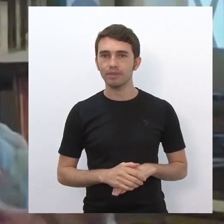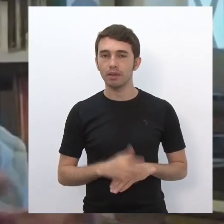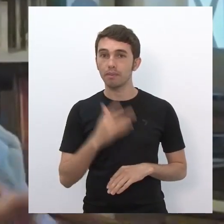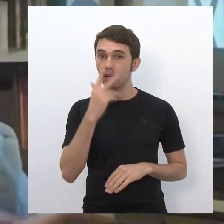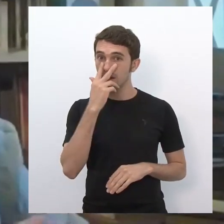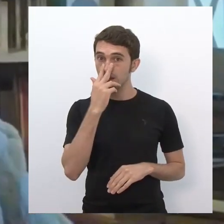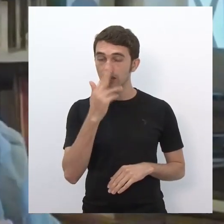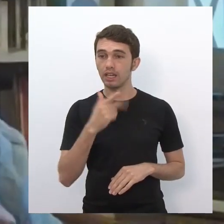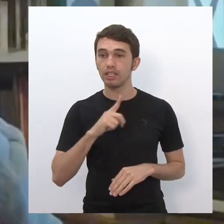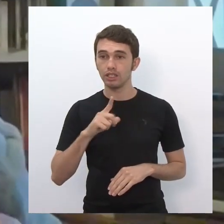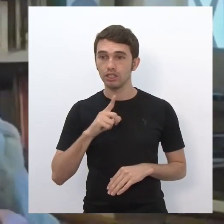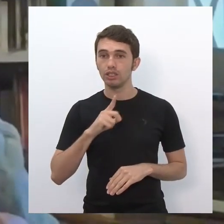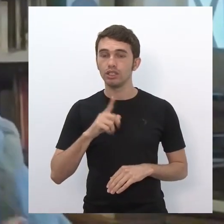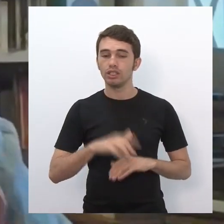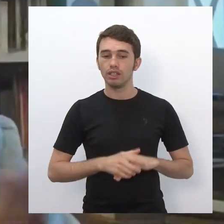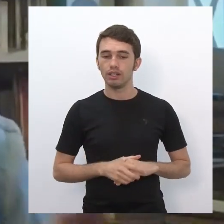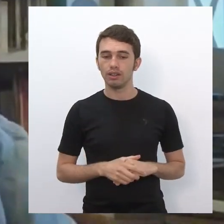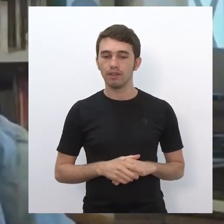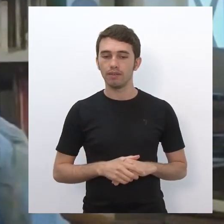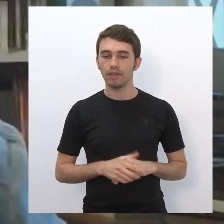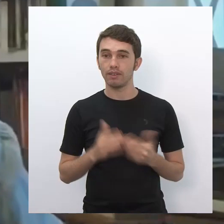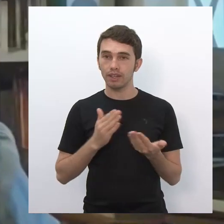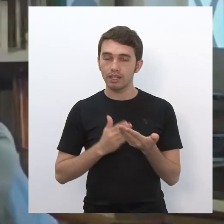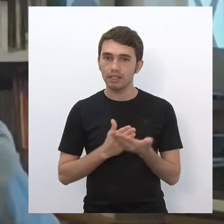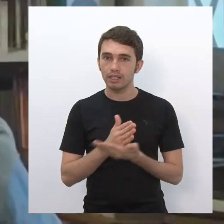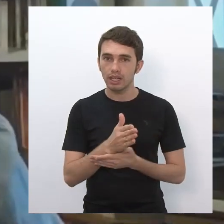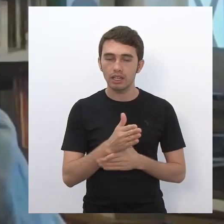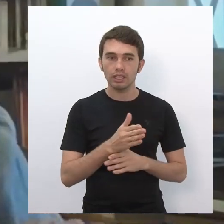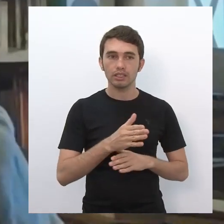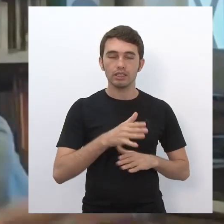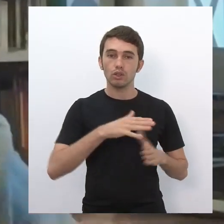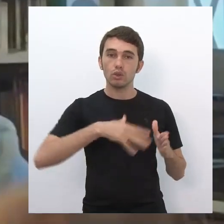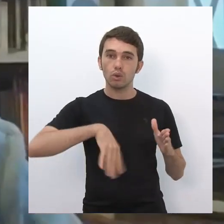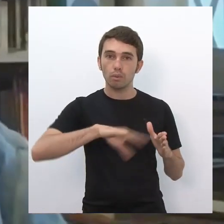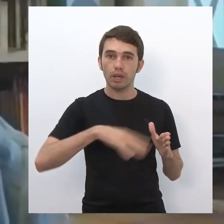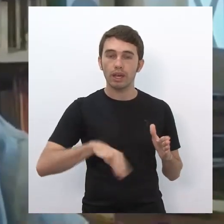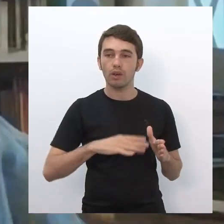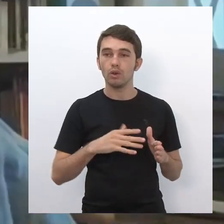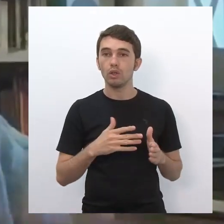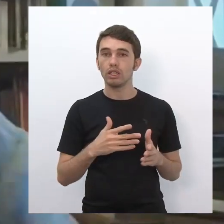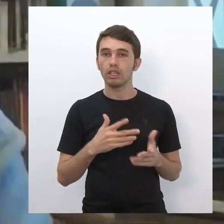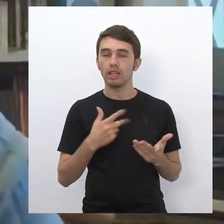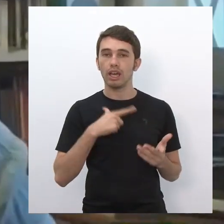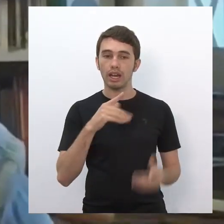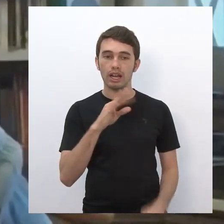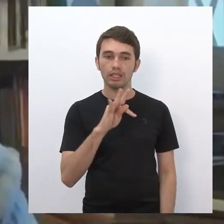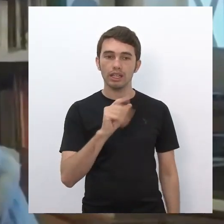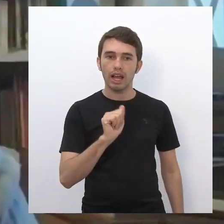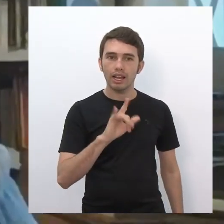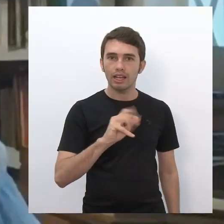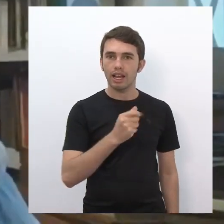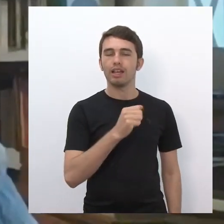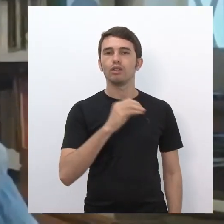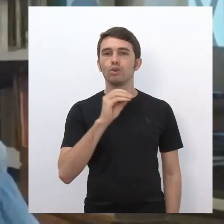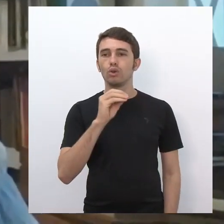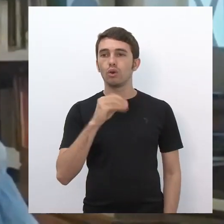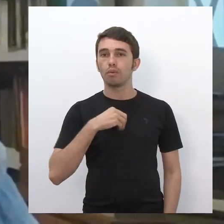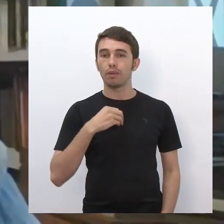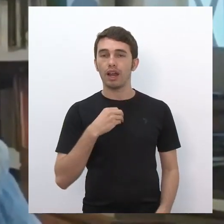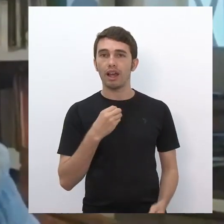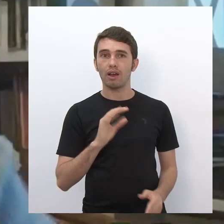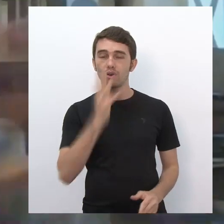Parecia que a gente estava entrando num meio que era talhado para funcionar bem para clubes de